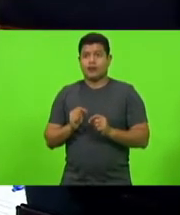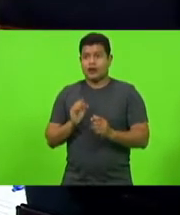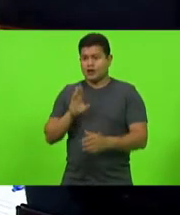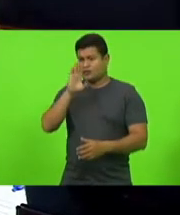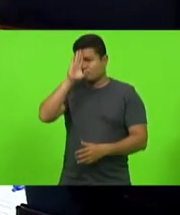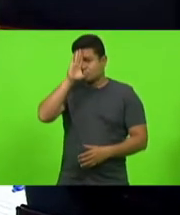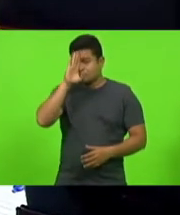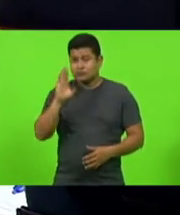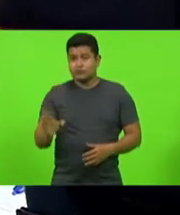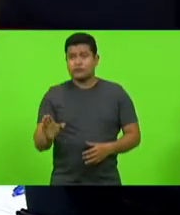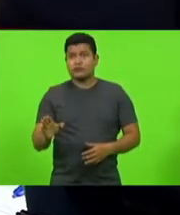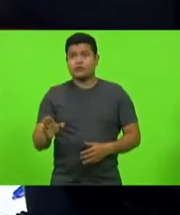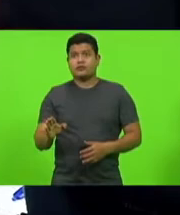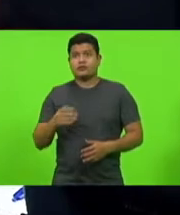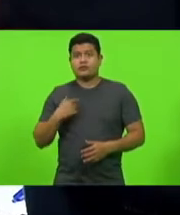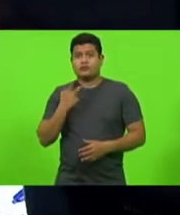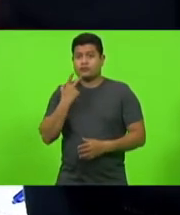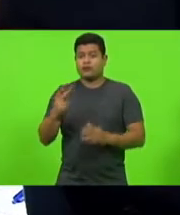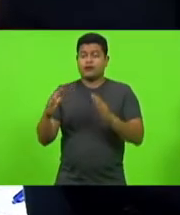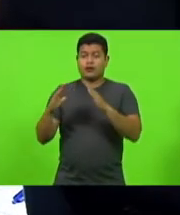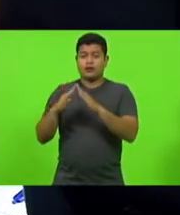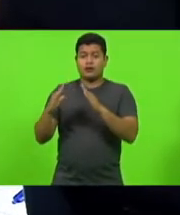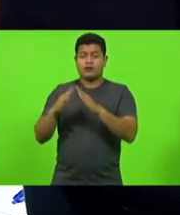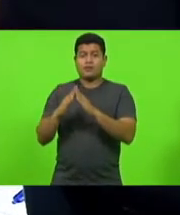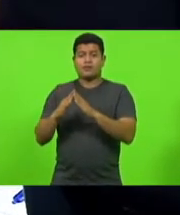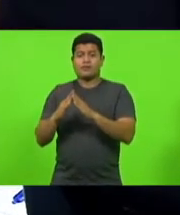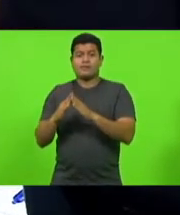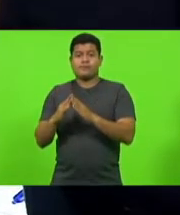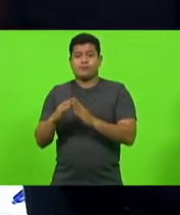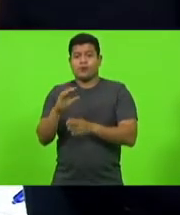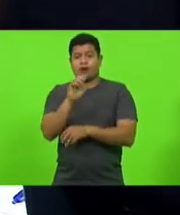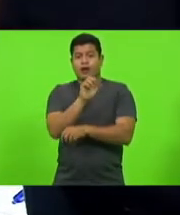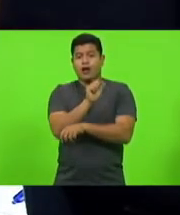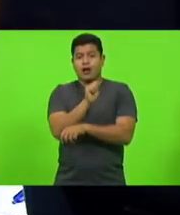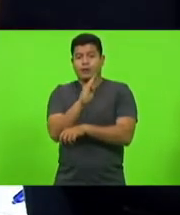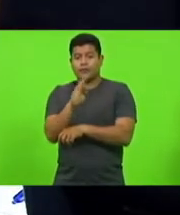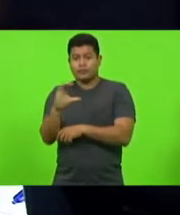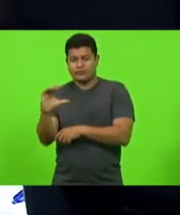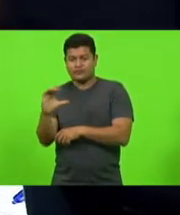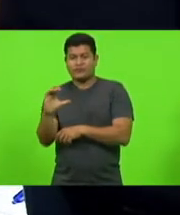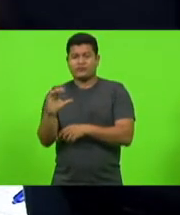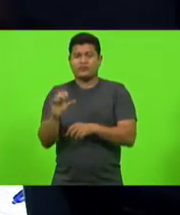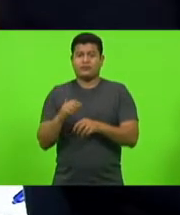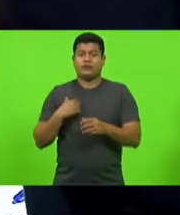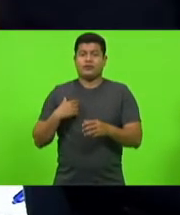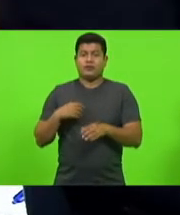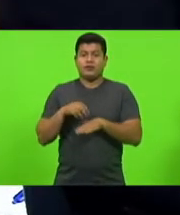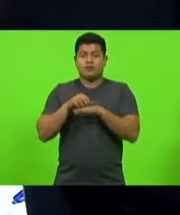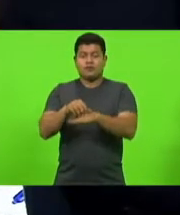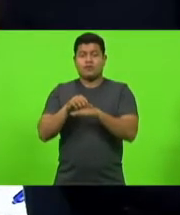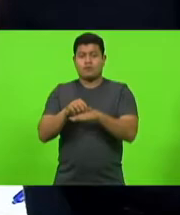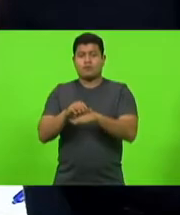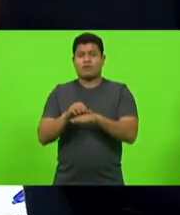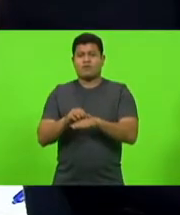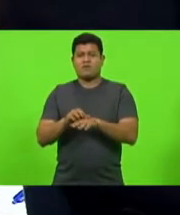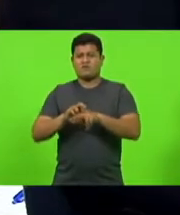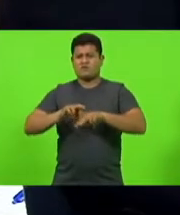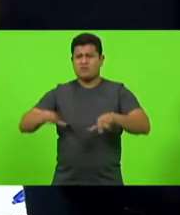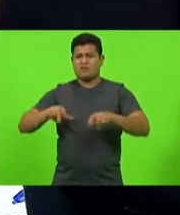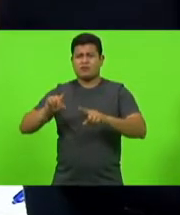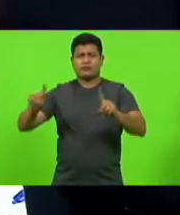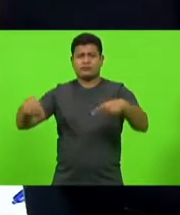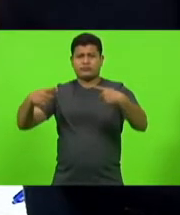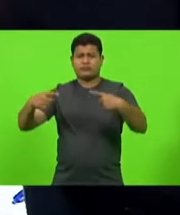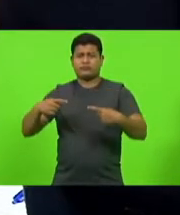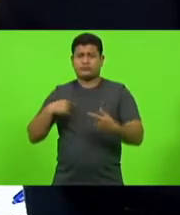pontualmente. Estou falando de creche, saneamento básico, transporte coletivo e outros tantos desafios que os gestores têm, e às vezes resolvendo